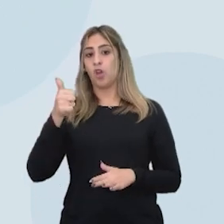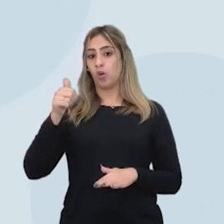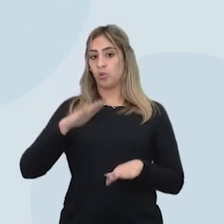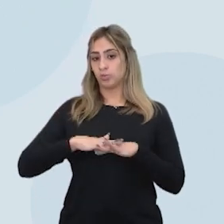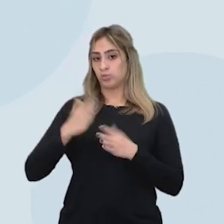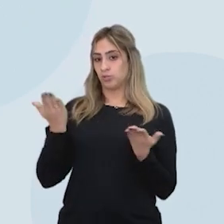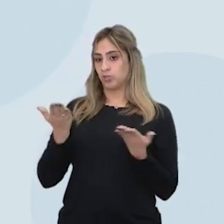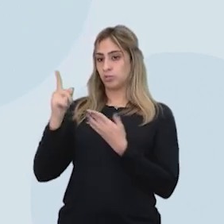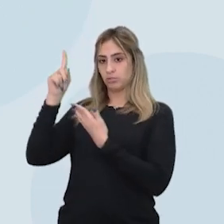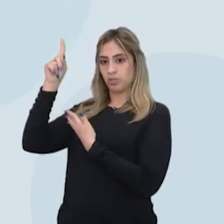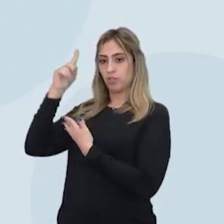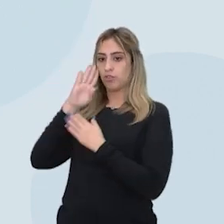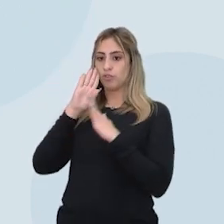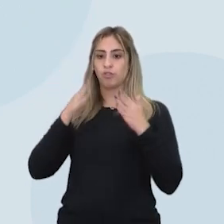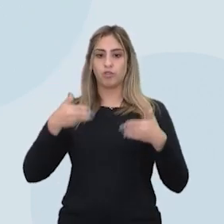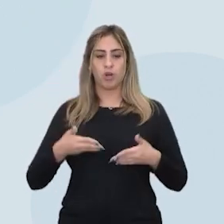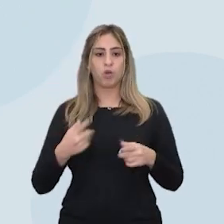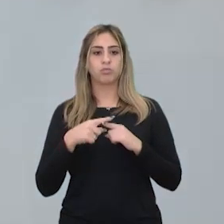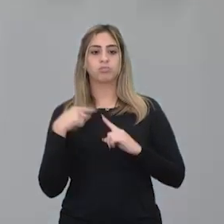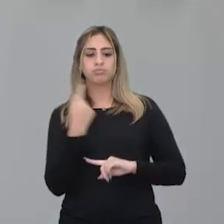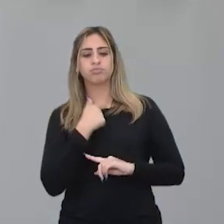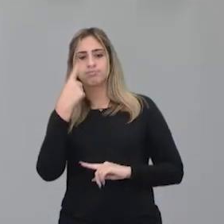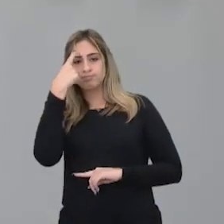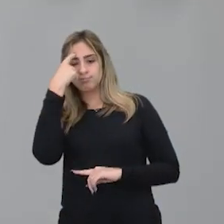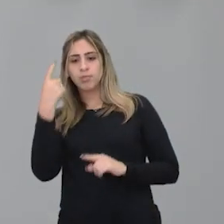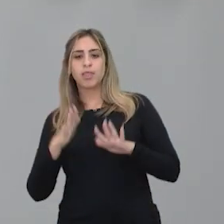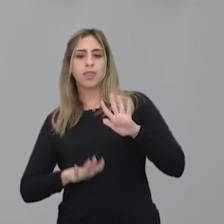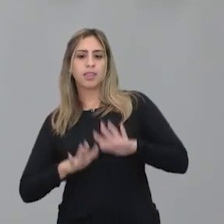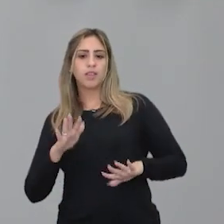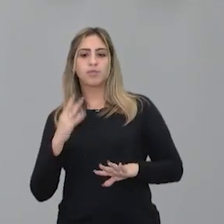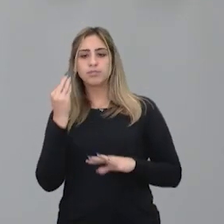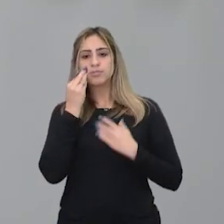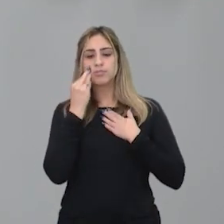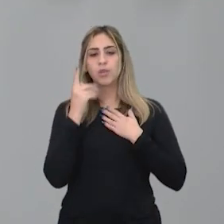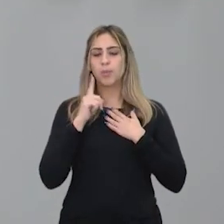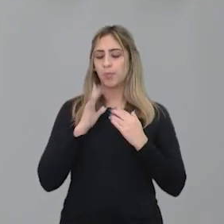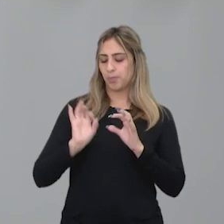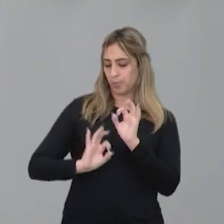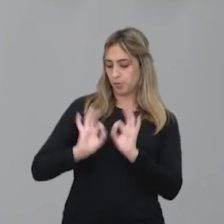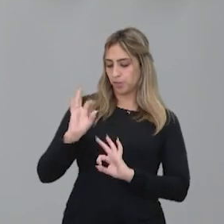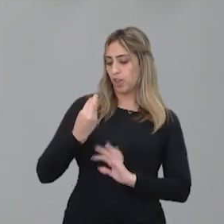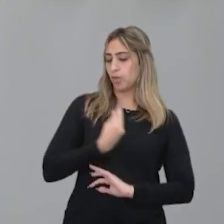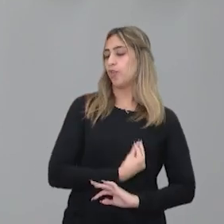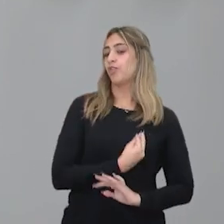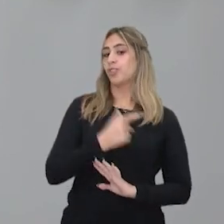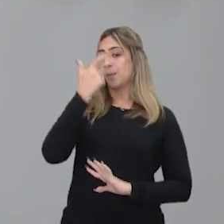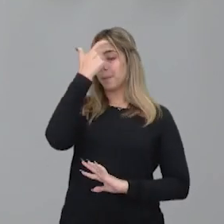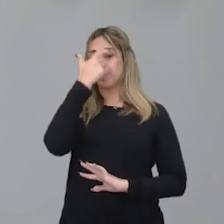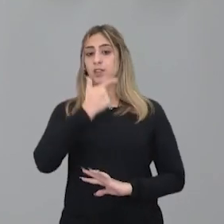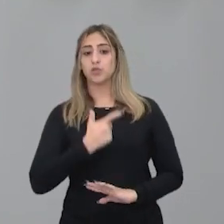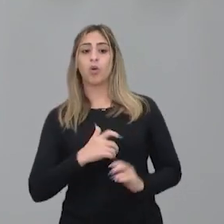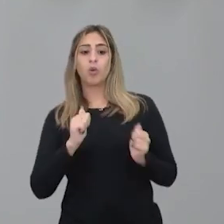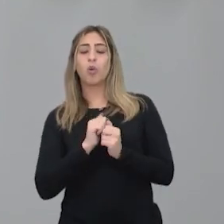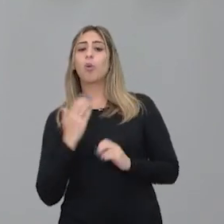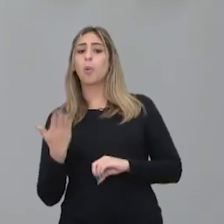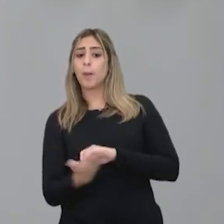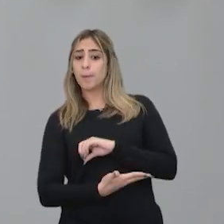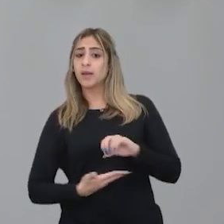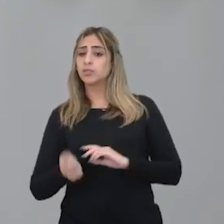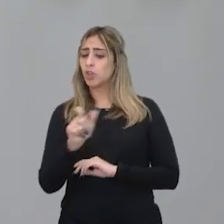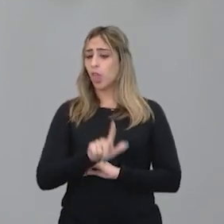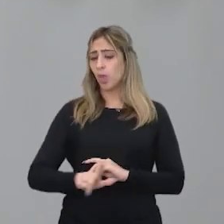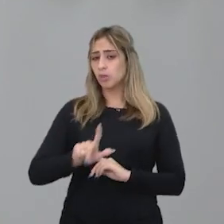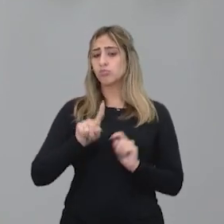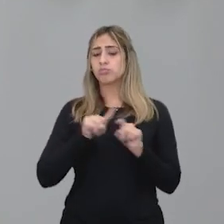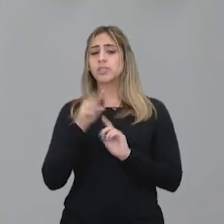hoje, porque a ideia aqui é a gente talvez promover um projeto de vida pessoal com base, claro,